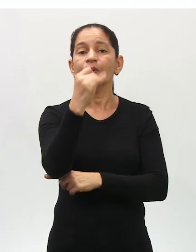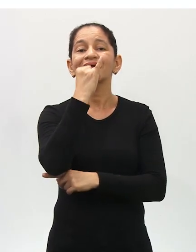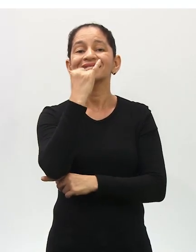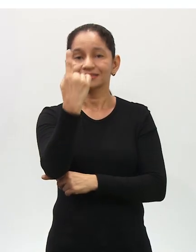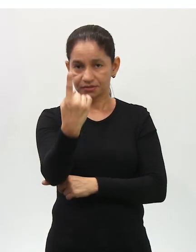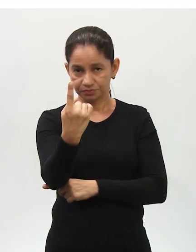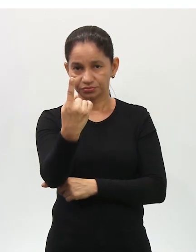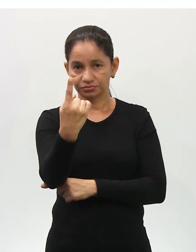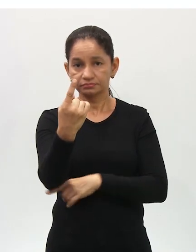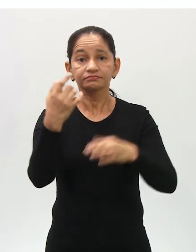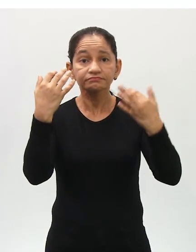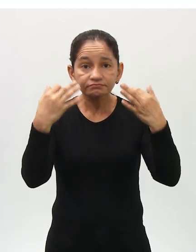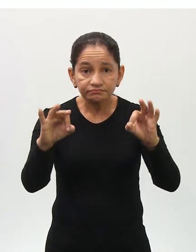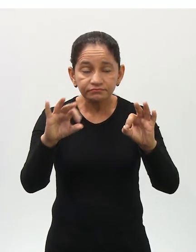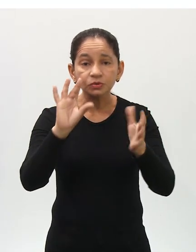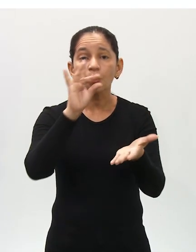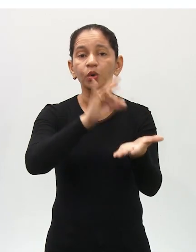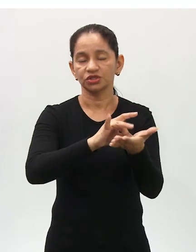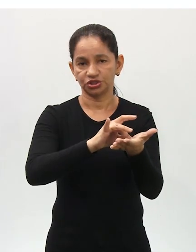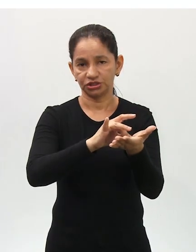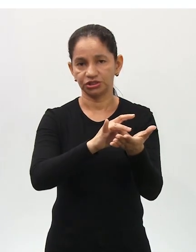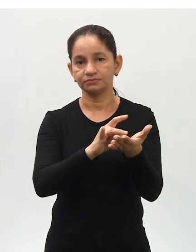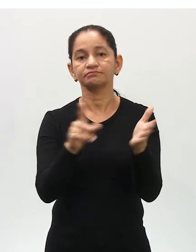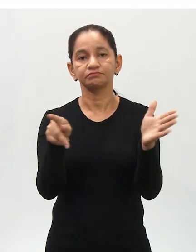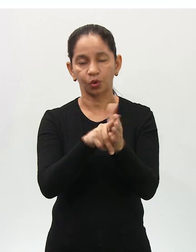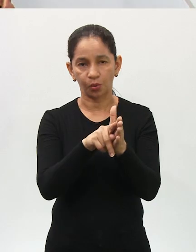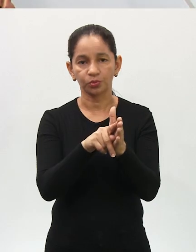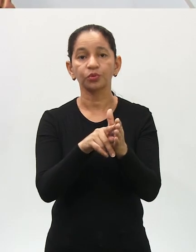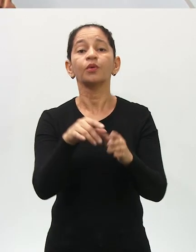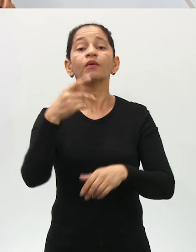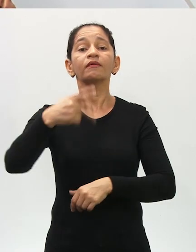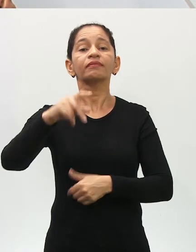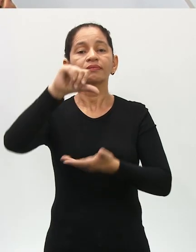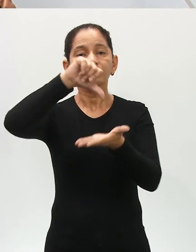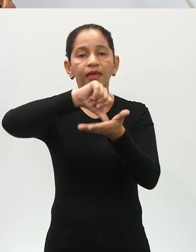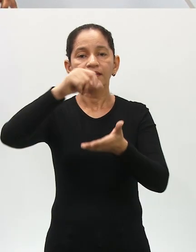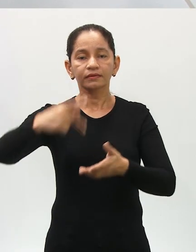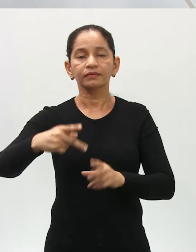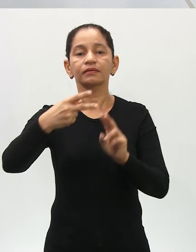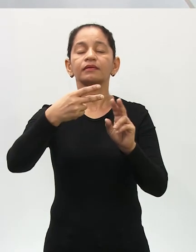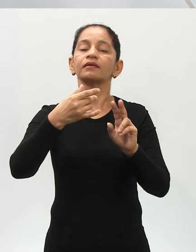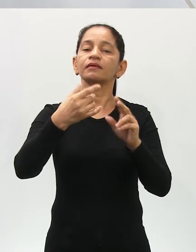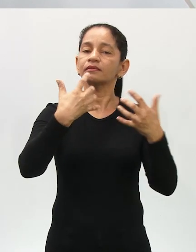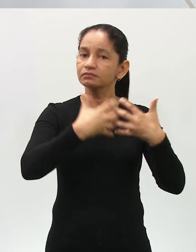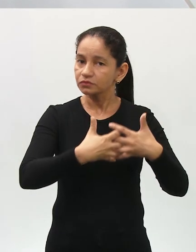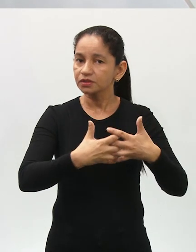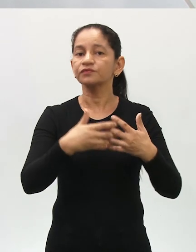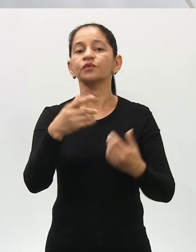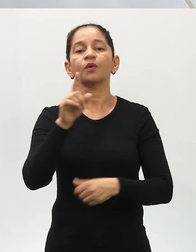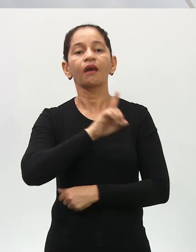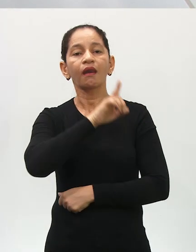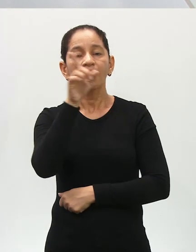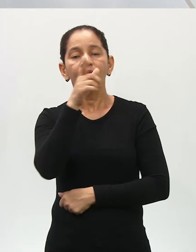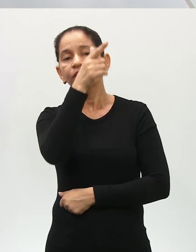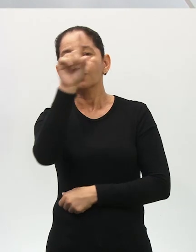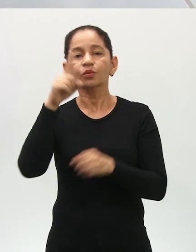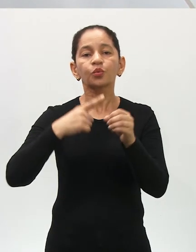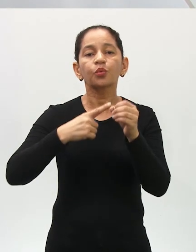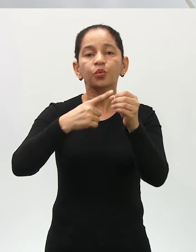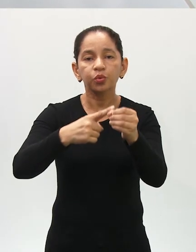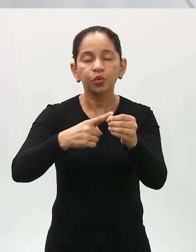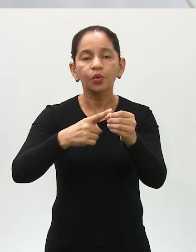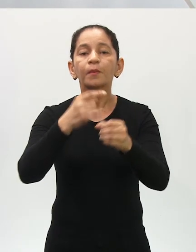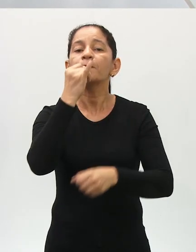tá? Então essas são as receitas originárias. Por exemplo, também falando aqui do nosso instituto, nós temos lá no campus de Colorado,